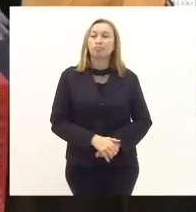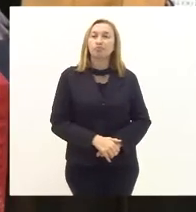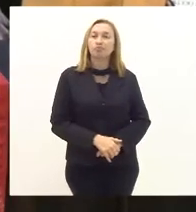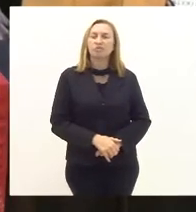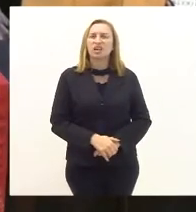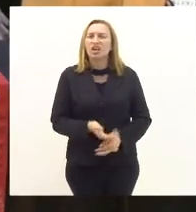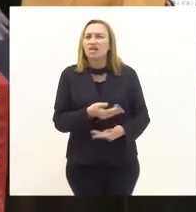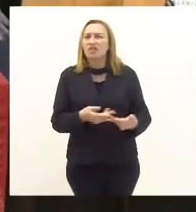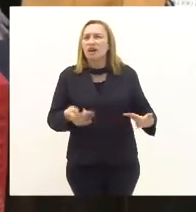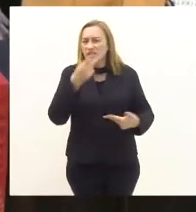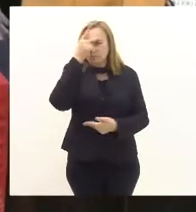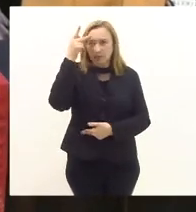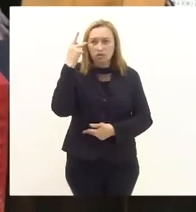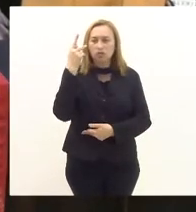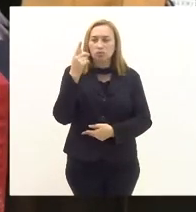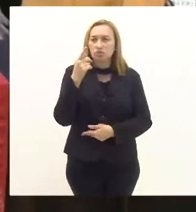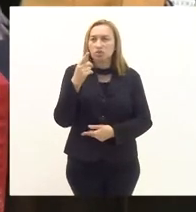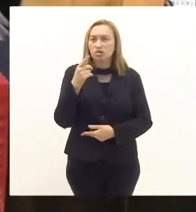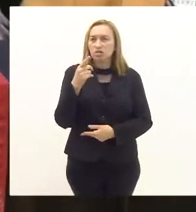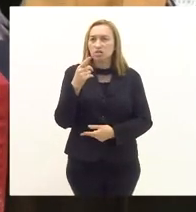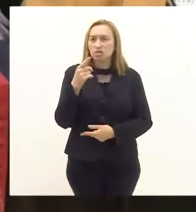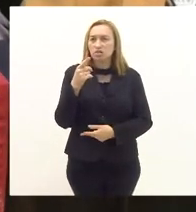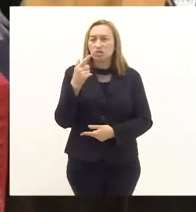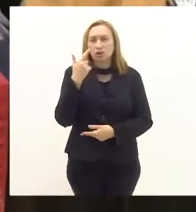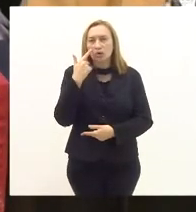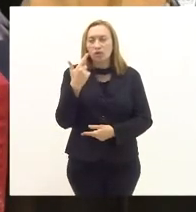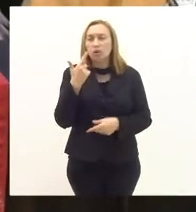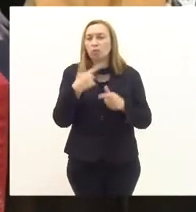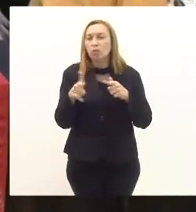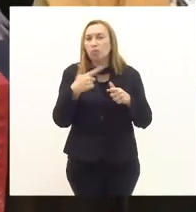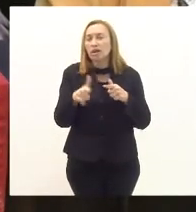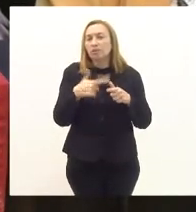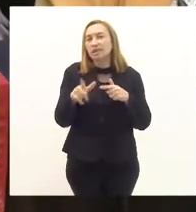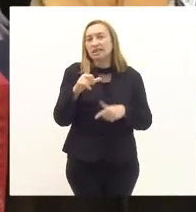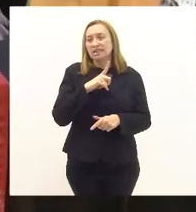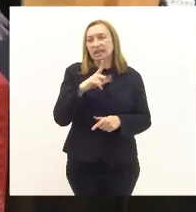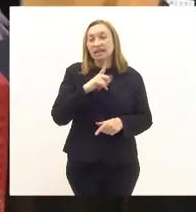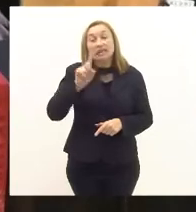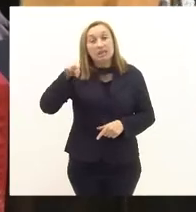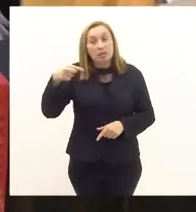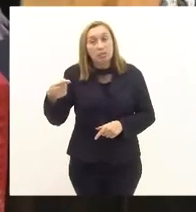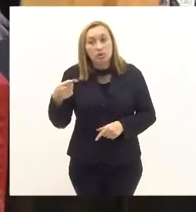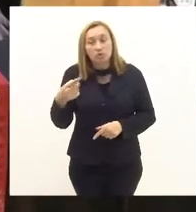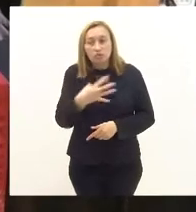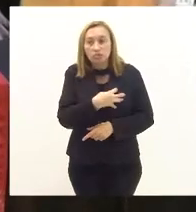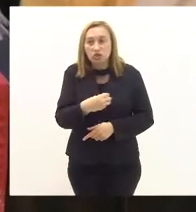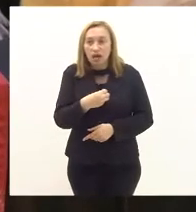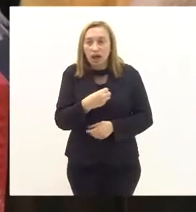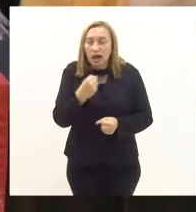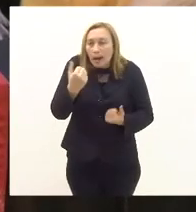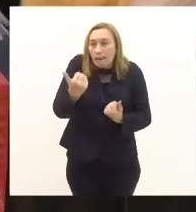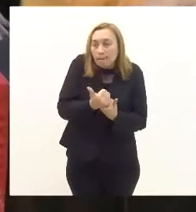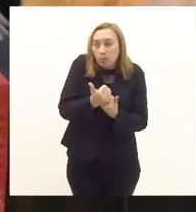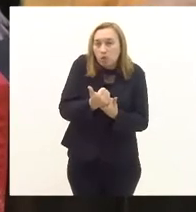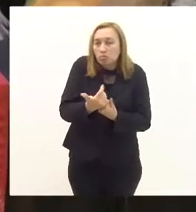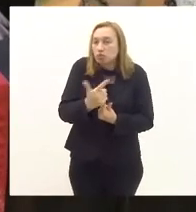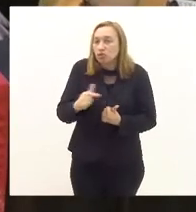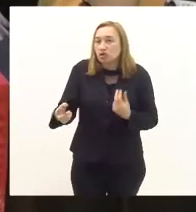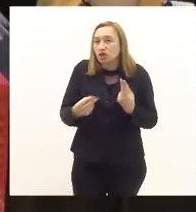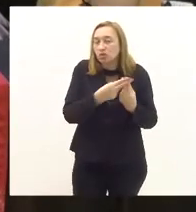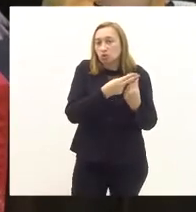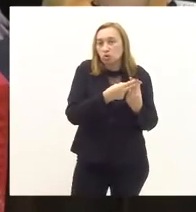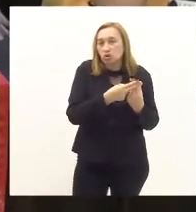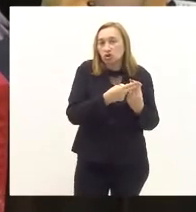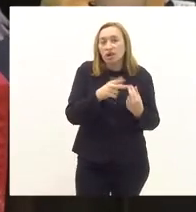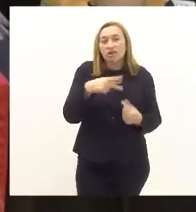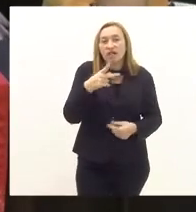muitas pessoas não são advertidas de problemas que têm. E depois, quando vão tirar, não tem apoio do SUS, porque dizem que é estética.